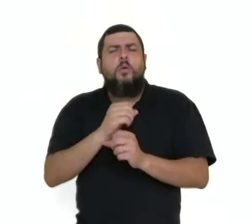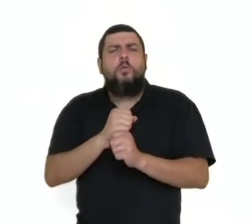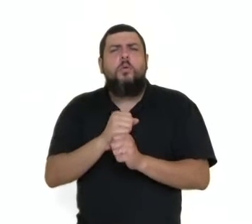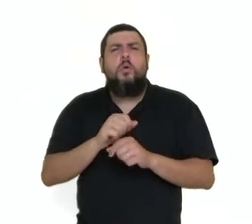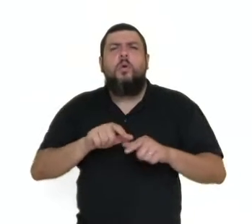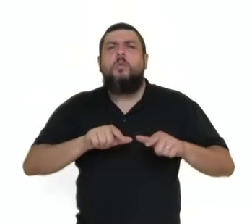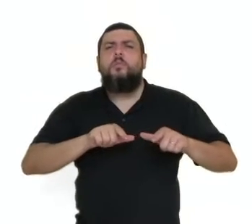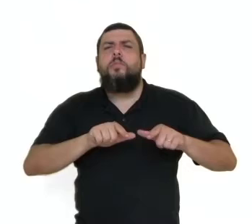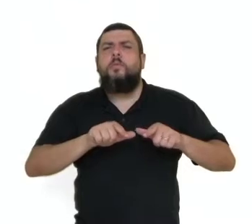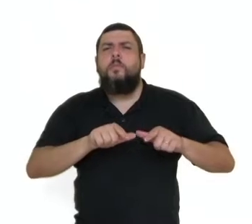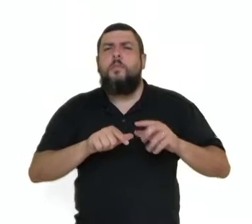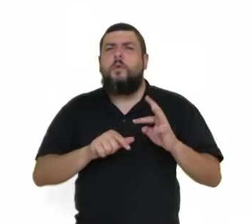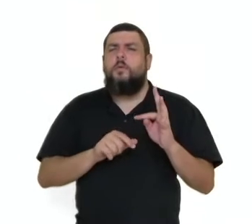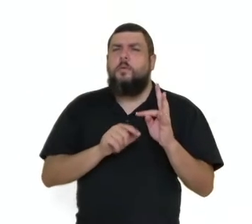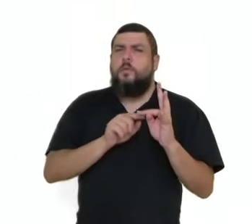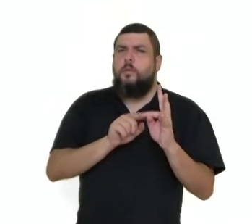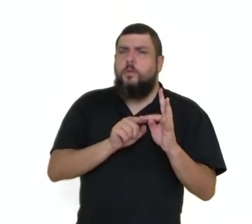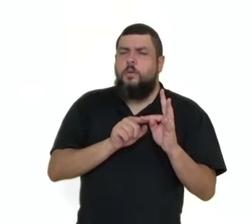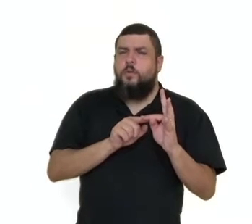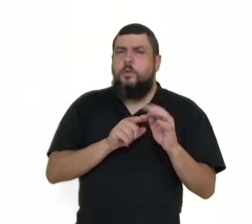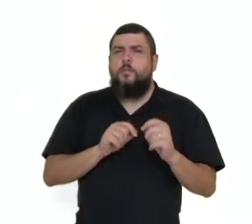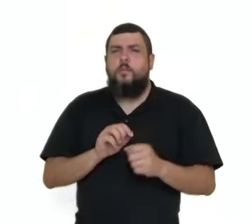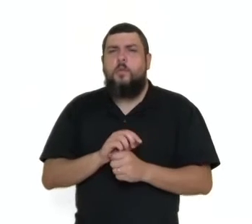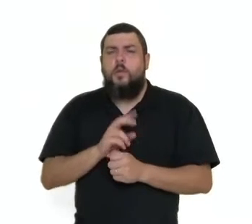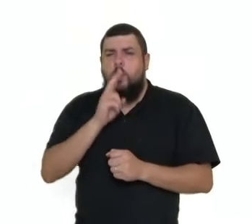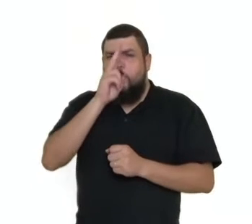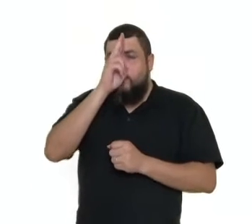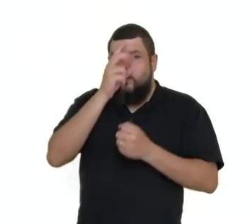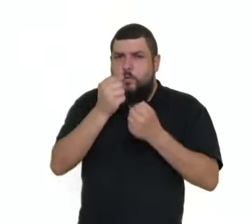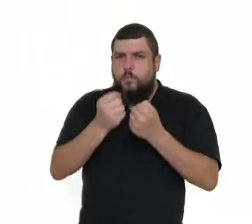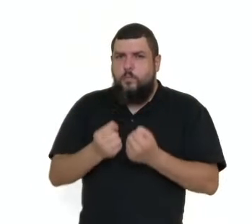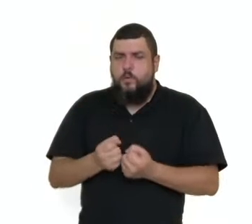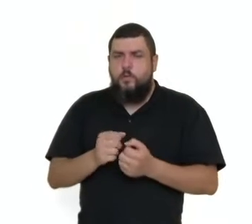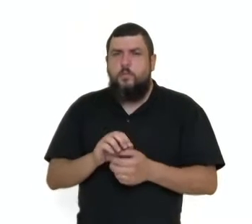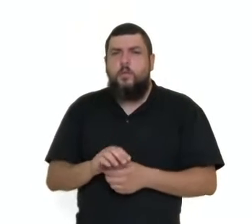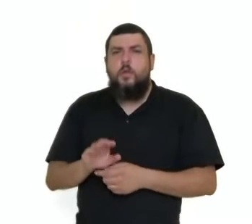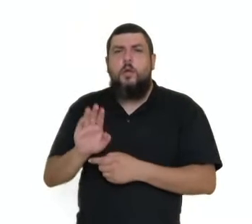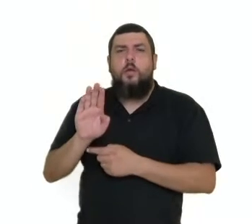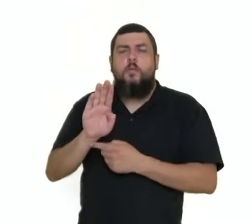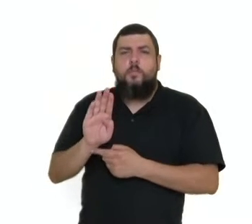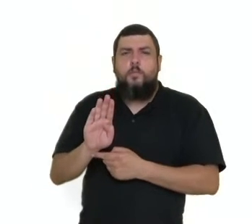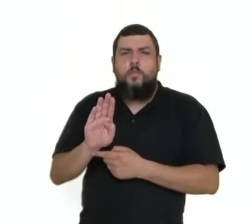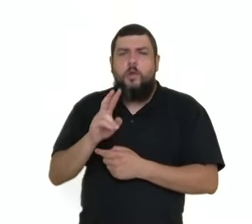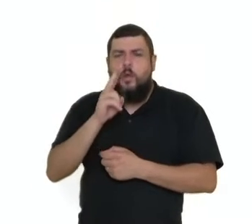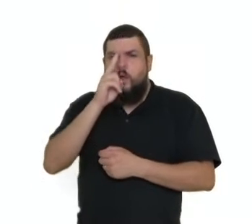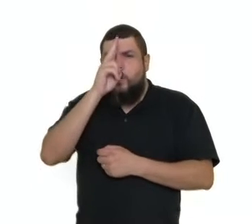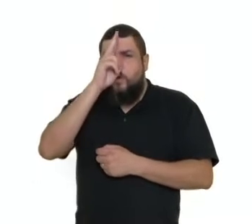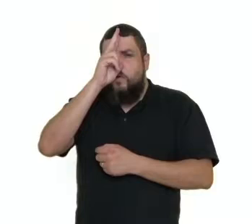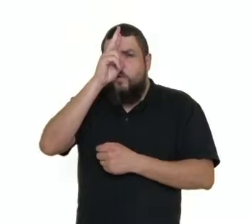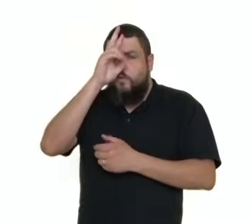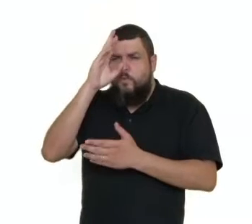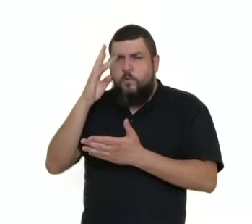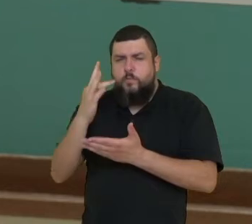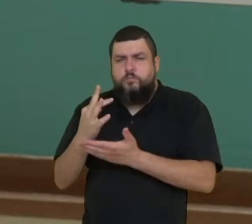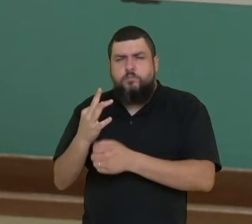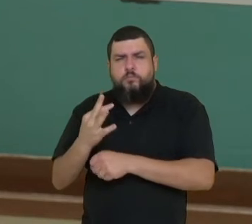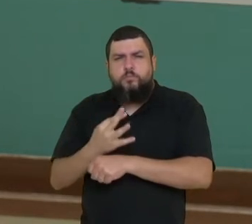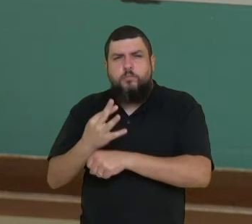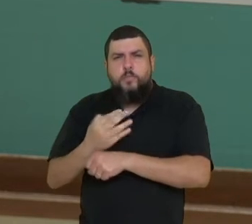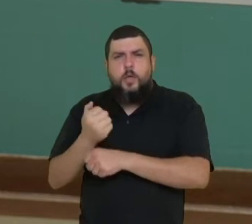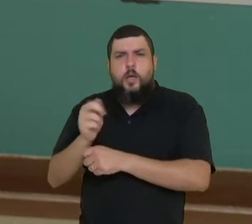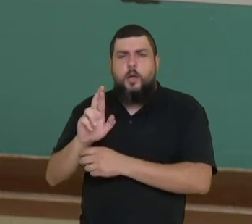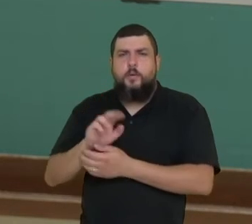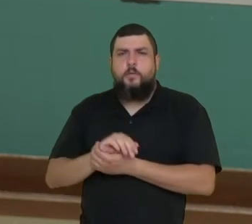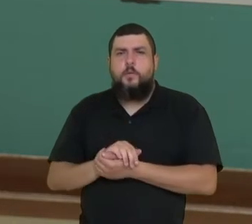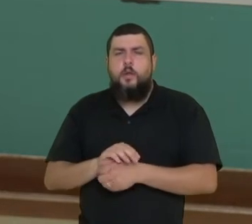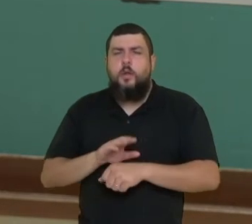realizado pela força-peso durante a queda e B, pela força de resistência do ar nessa queda. Eu vou dar um